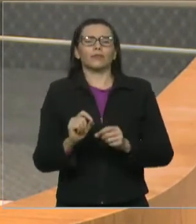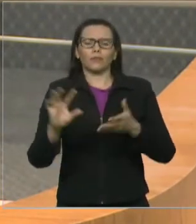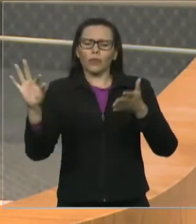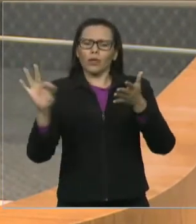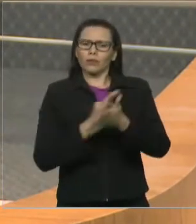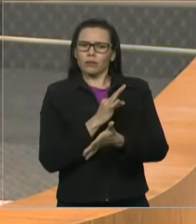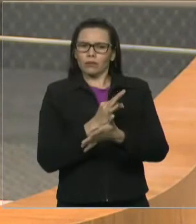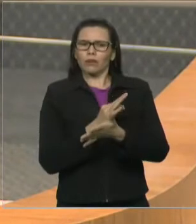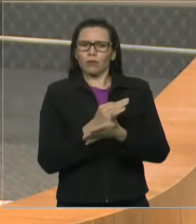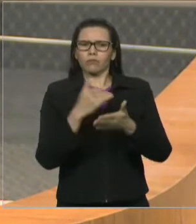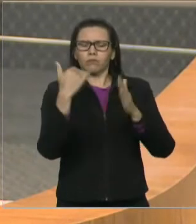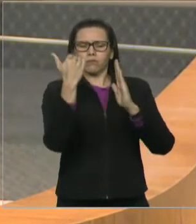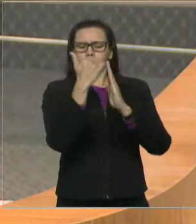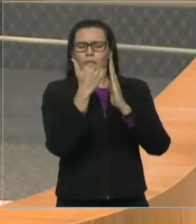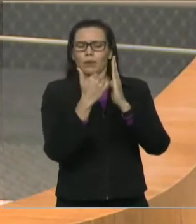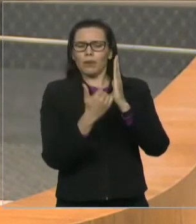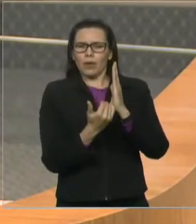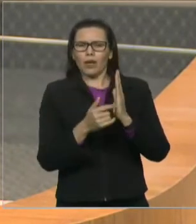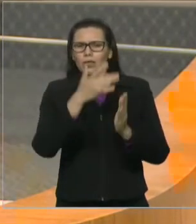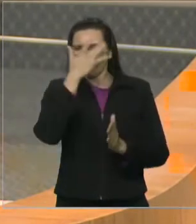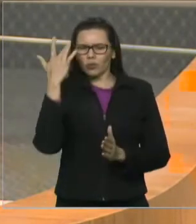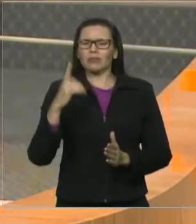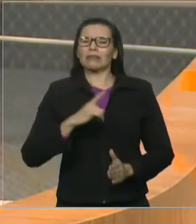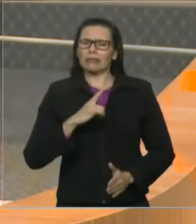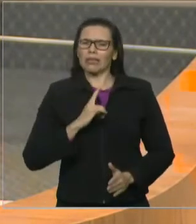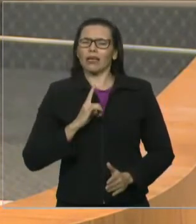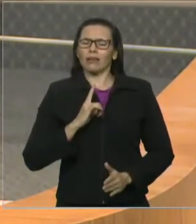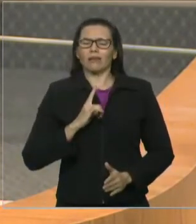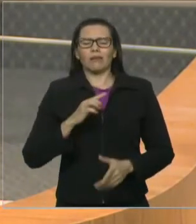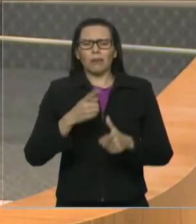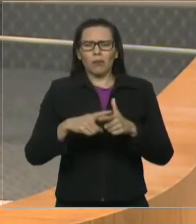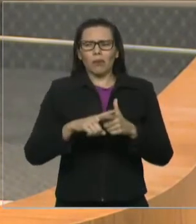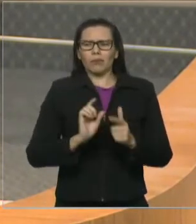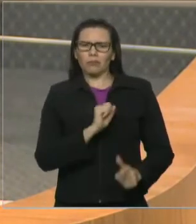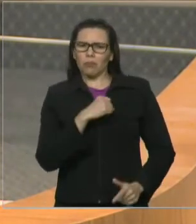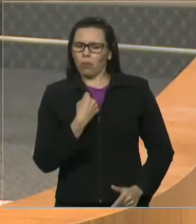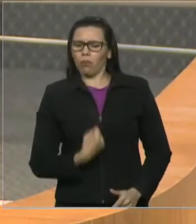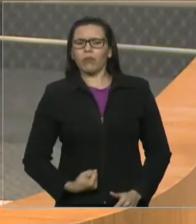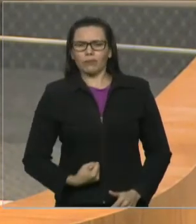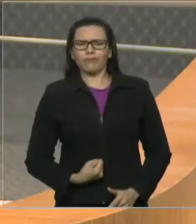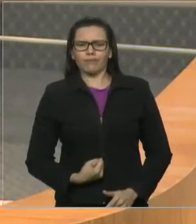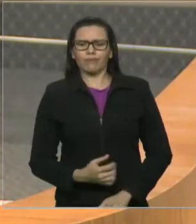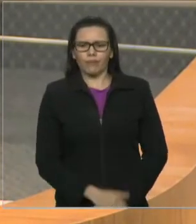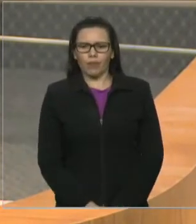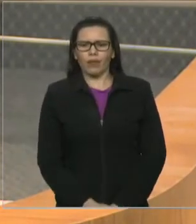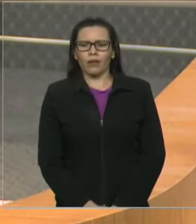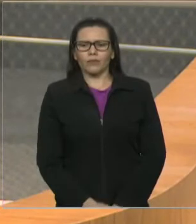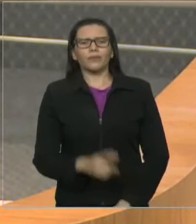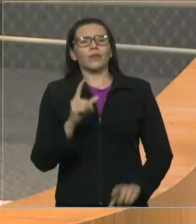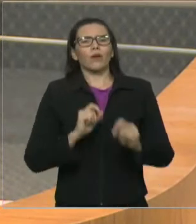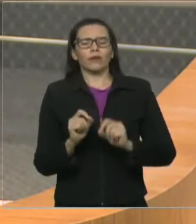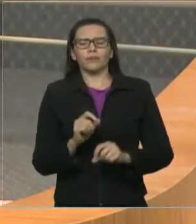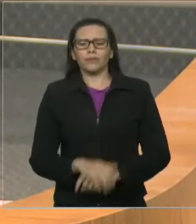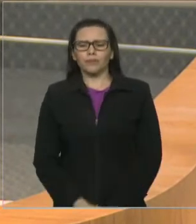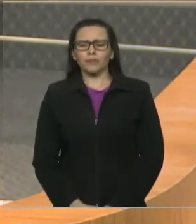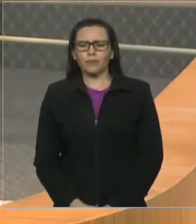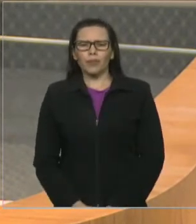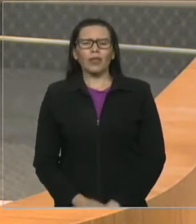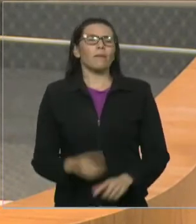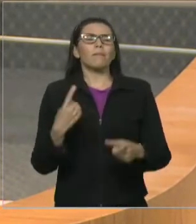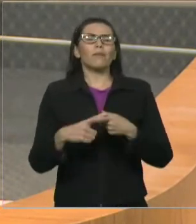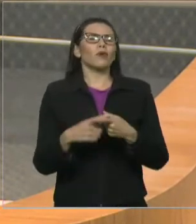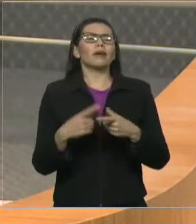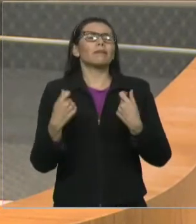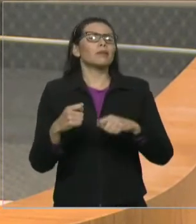inflamatórias intestinais. E para que serve esse cadastro? Serve primeiro para fazer o papel realmente de localizar onde está o